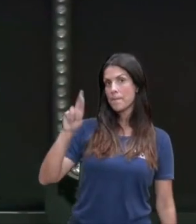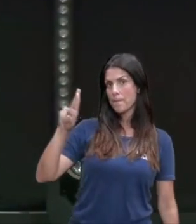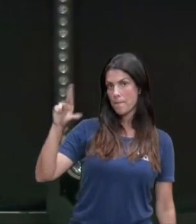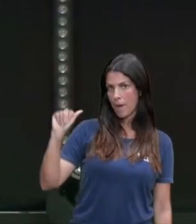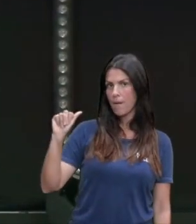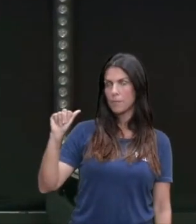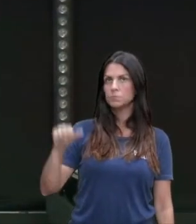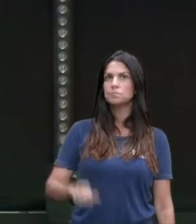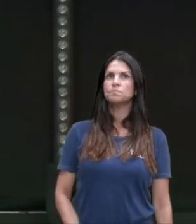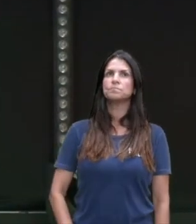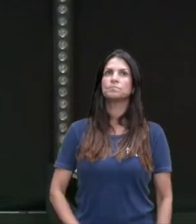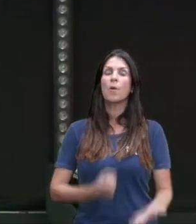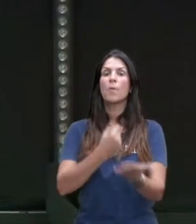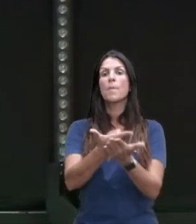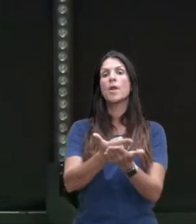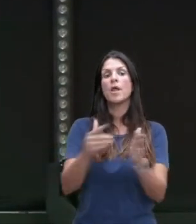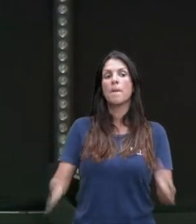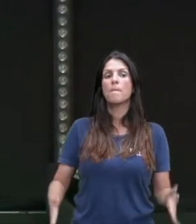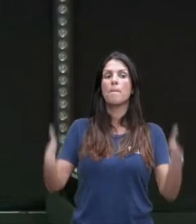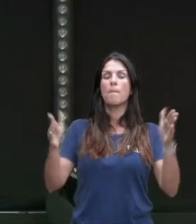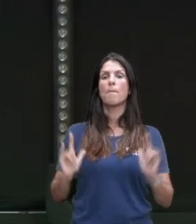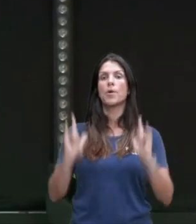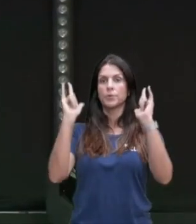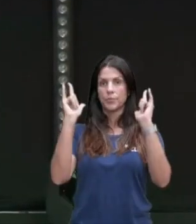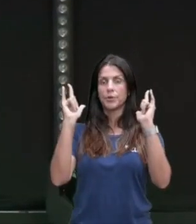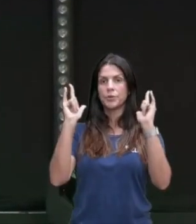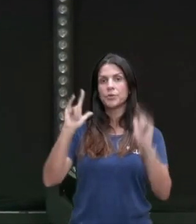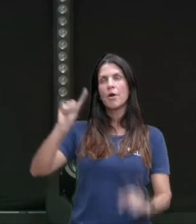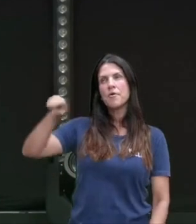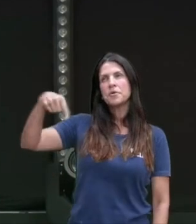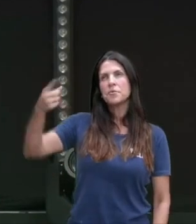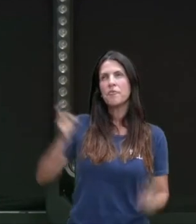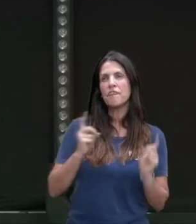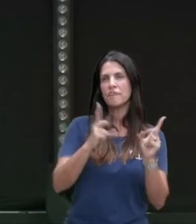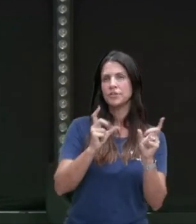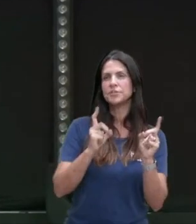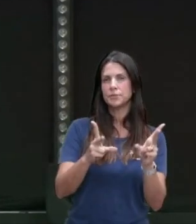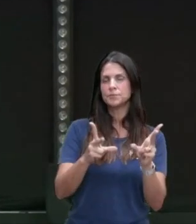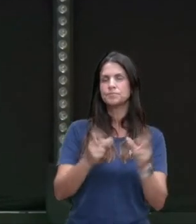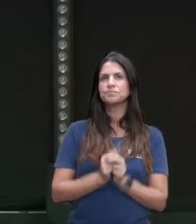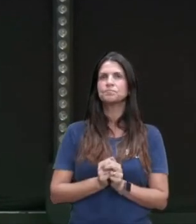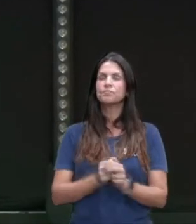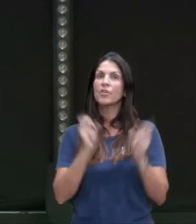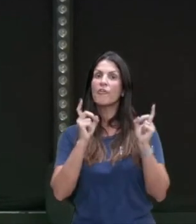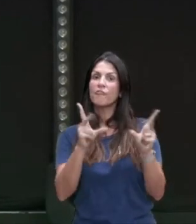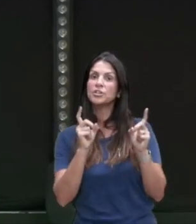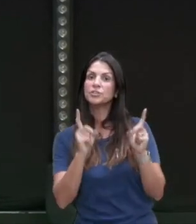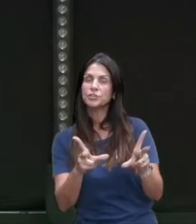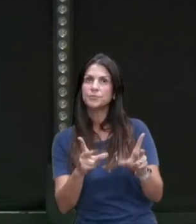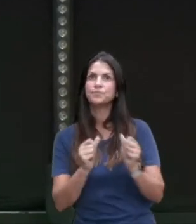apartamento Oi e aí quando fui vender esse apartamento Eu vendi